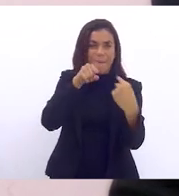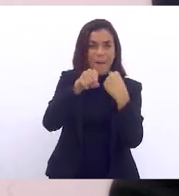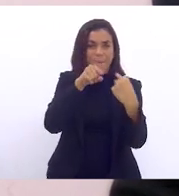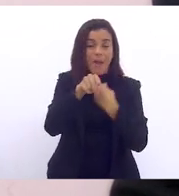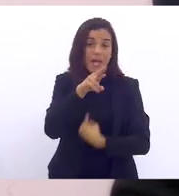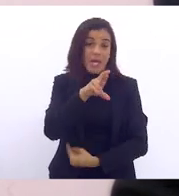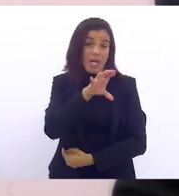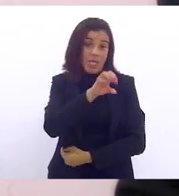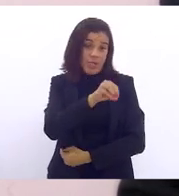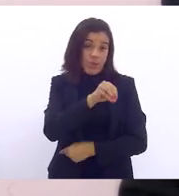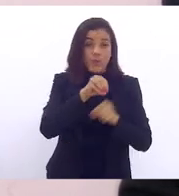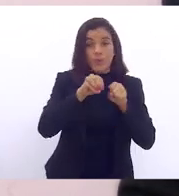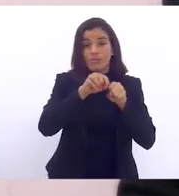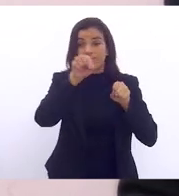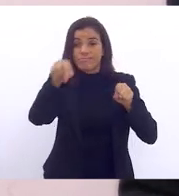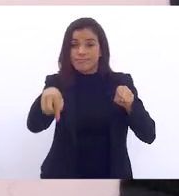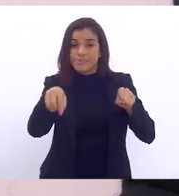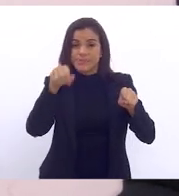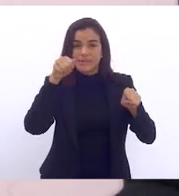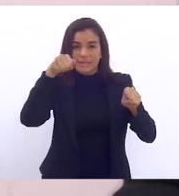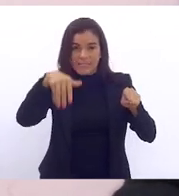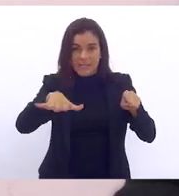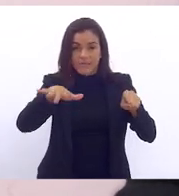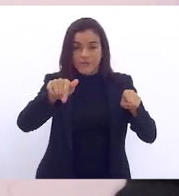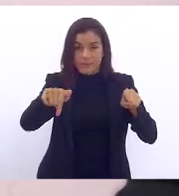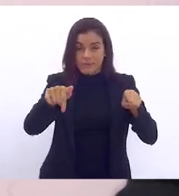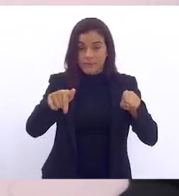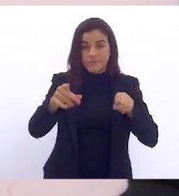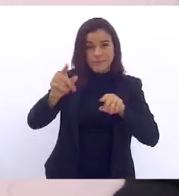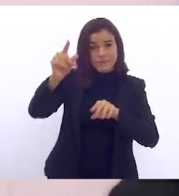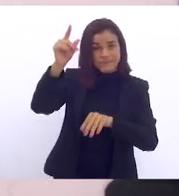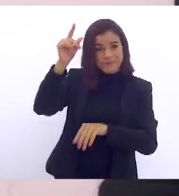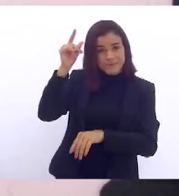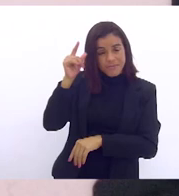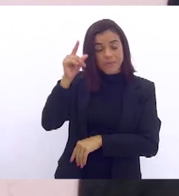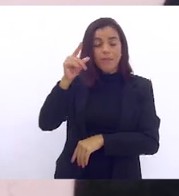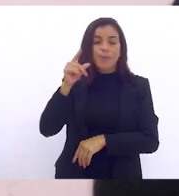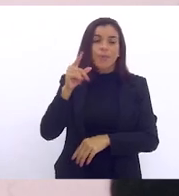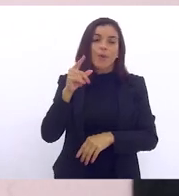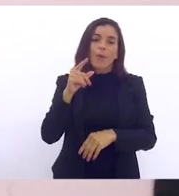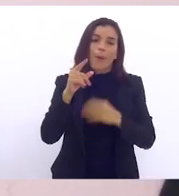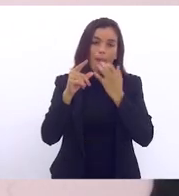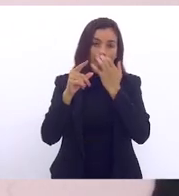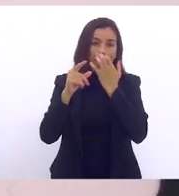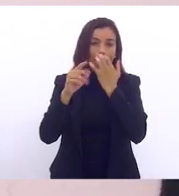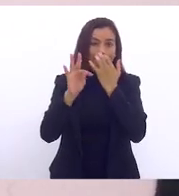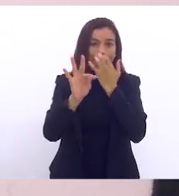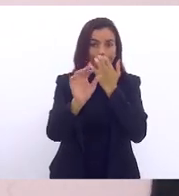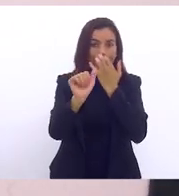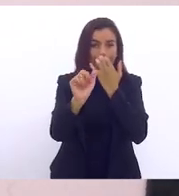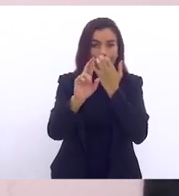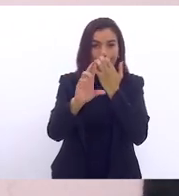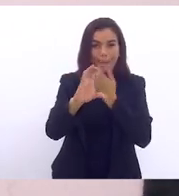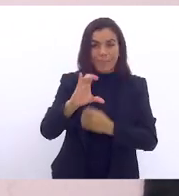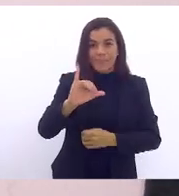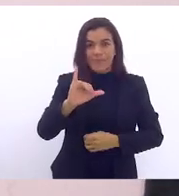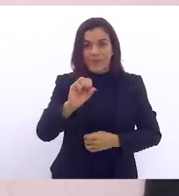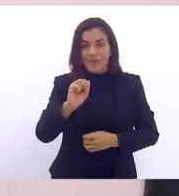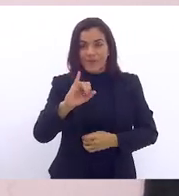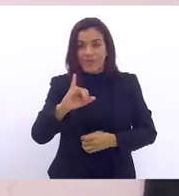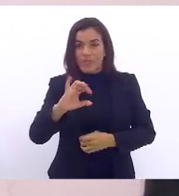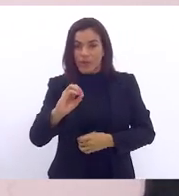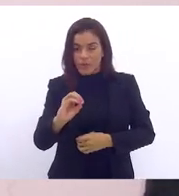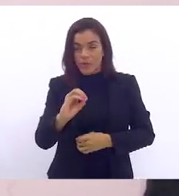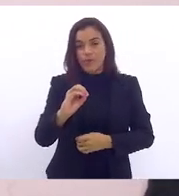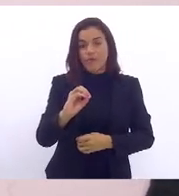hoje Governador Tarcísio de Freitas era o ministro eh e havia não é o anúncio